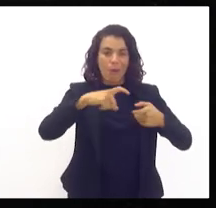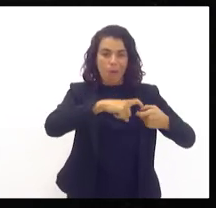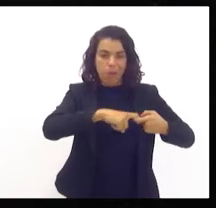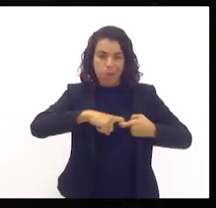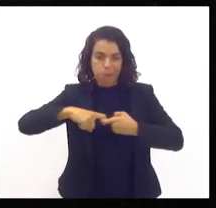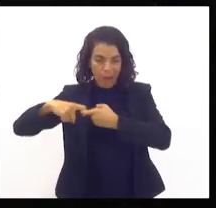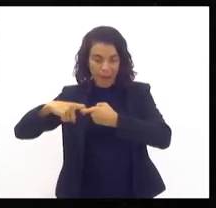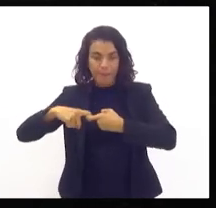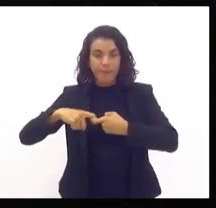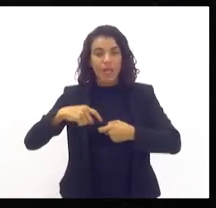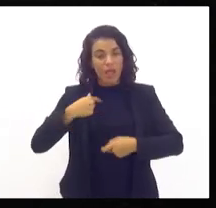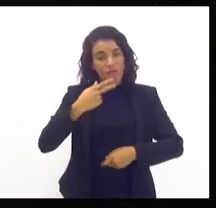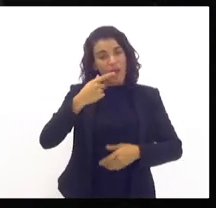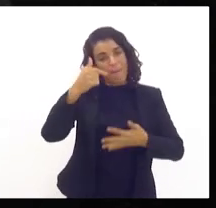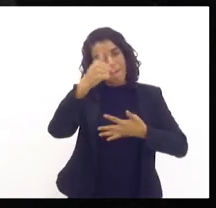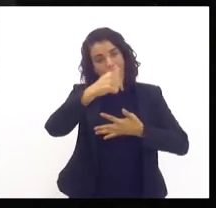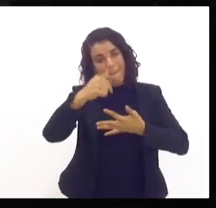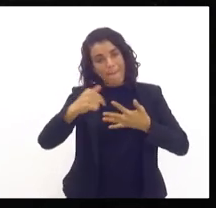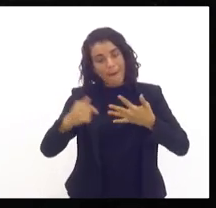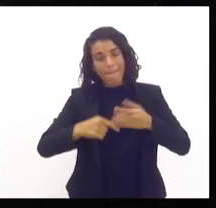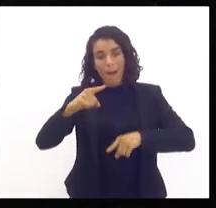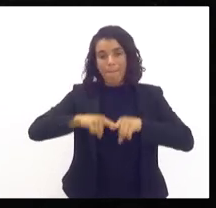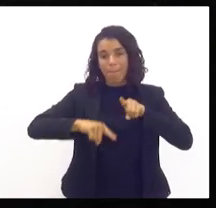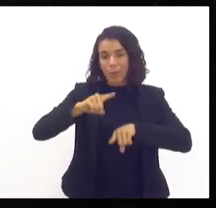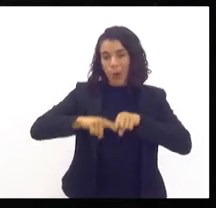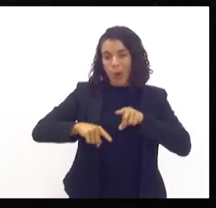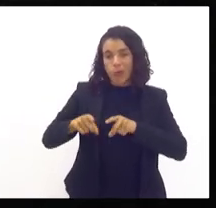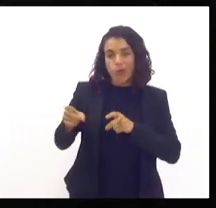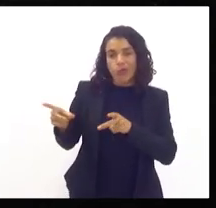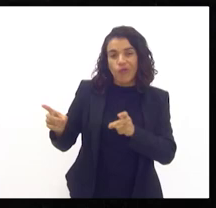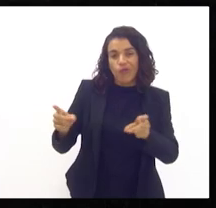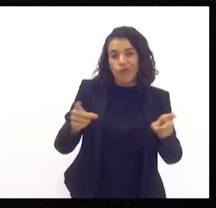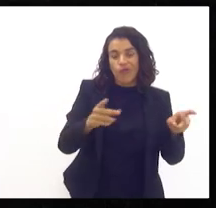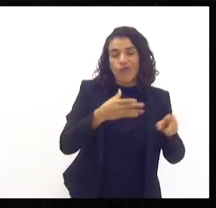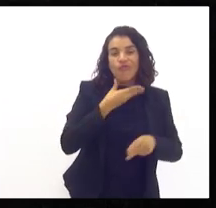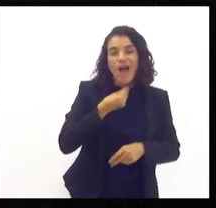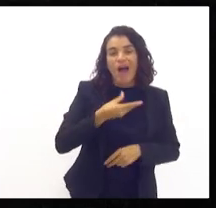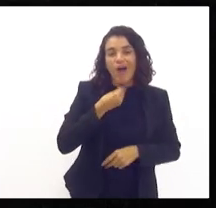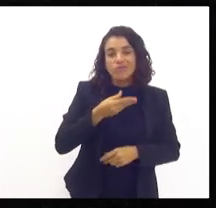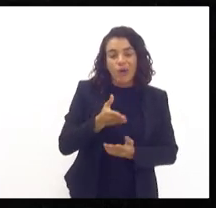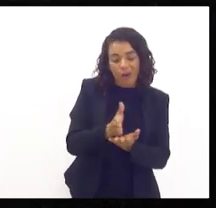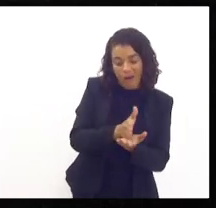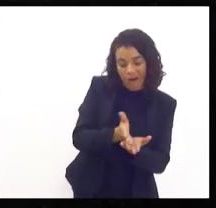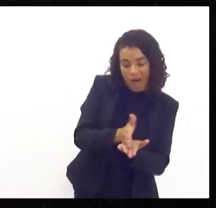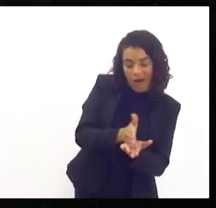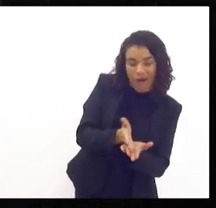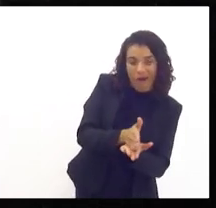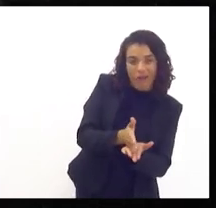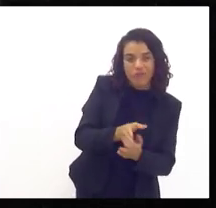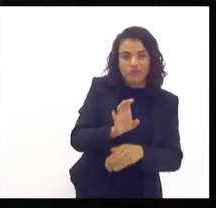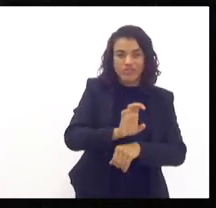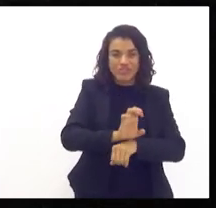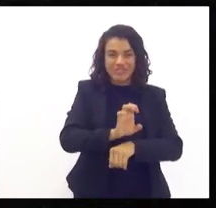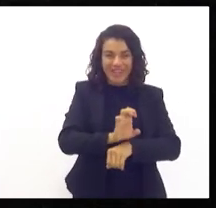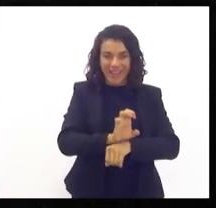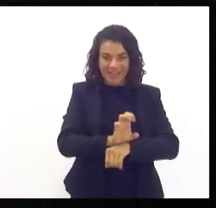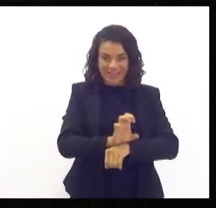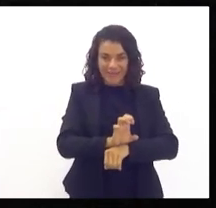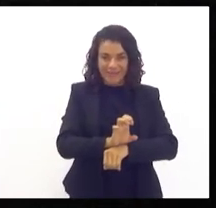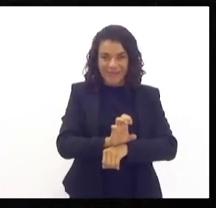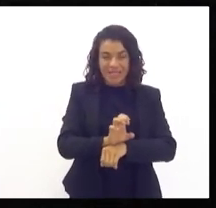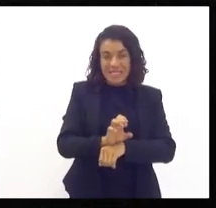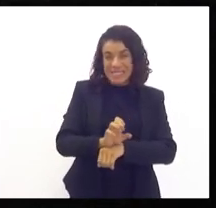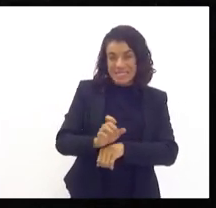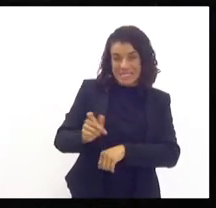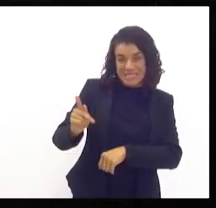os produtos piratas que estão entrando pelas divisas do nosso estado, entrando por